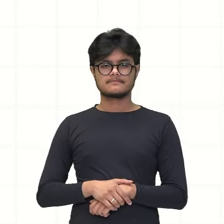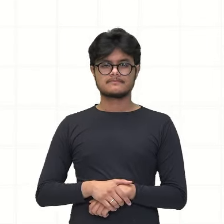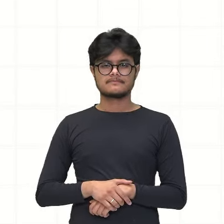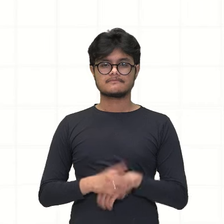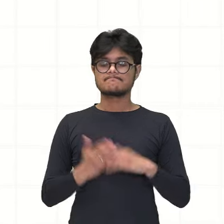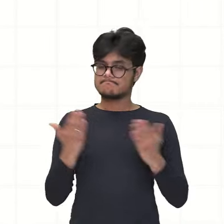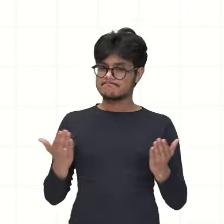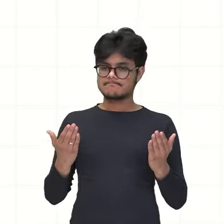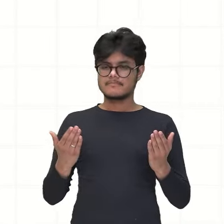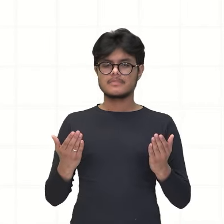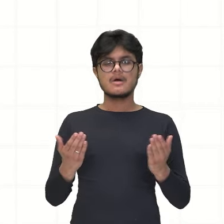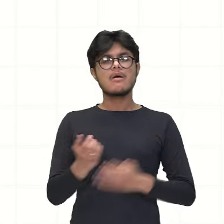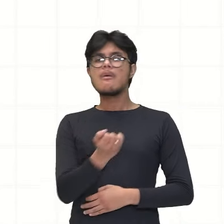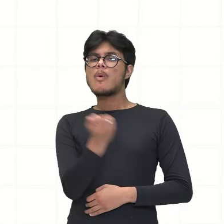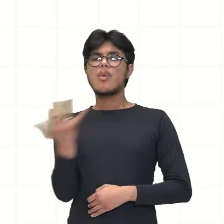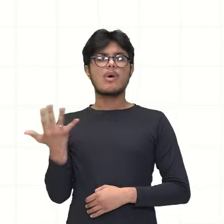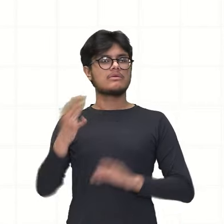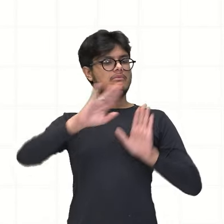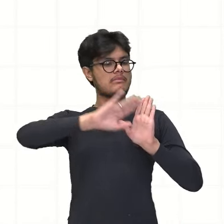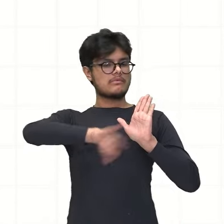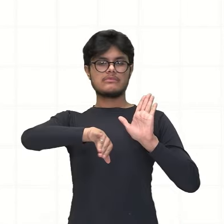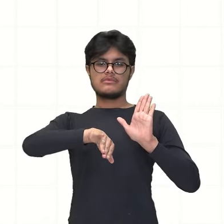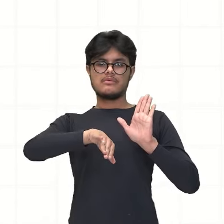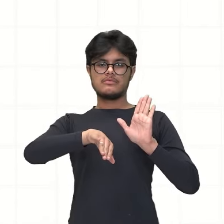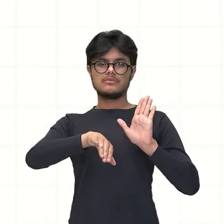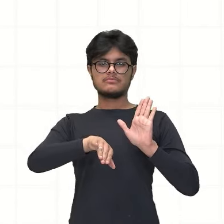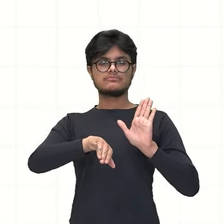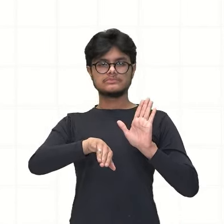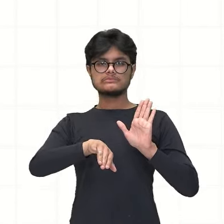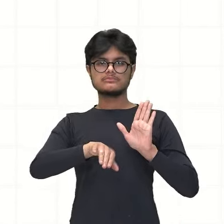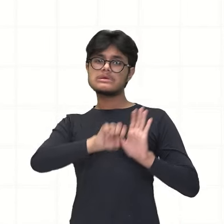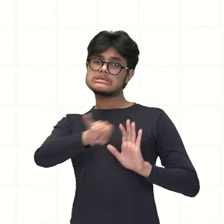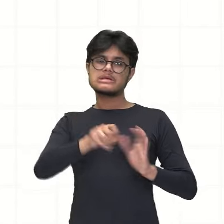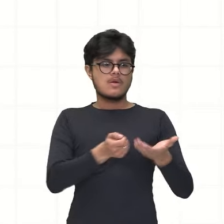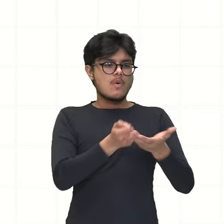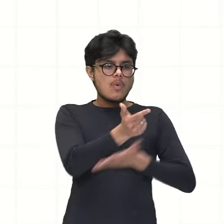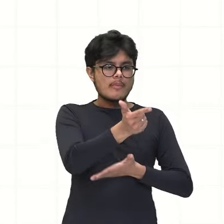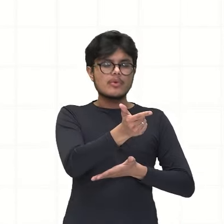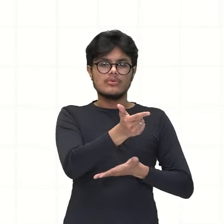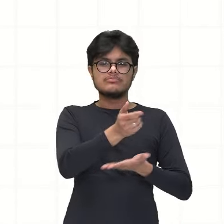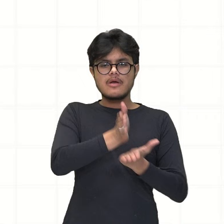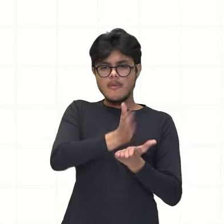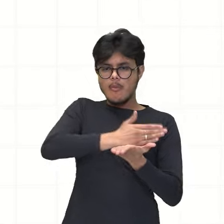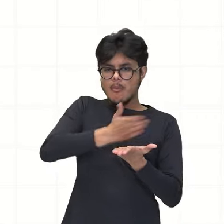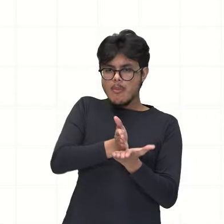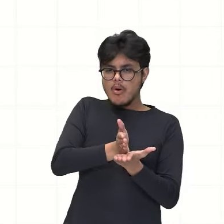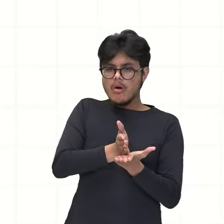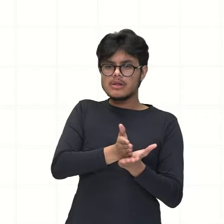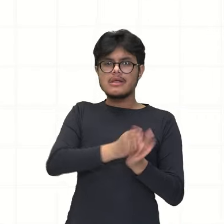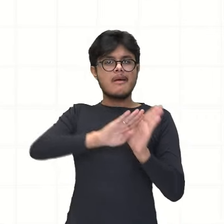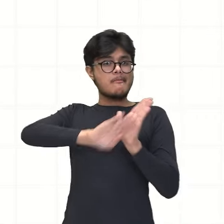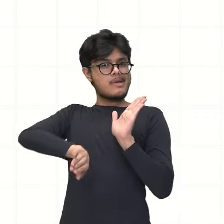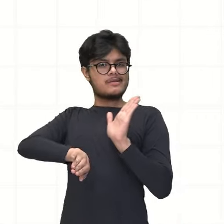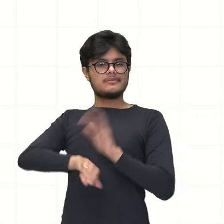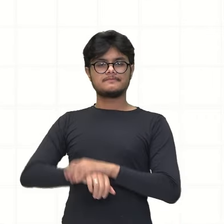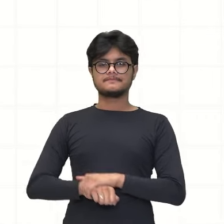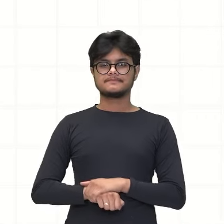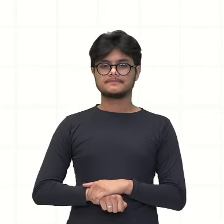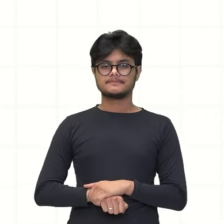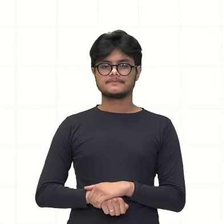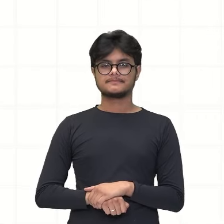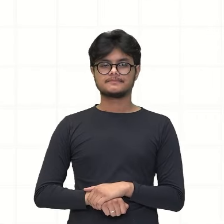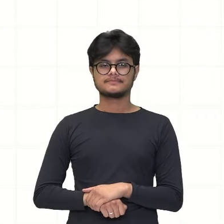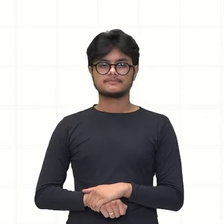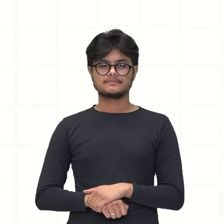saber quanto que de desconto a pessoa que foi comprar essa torta ganhou. Tudo bem?